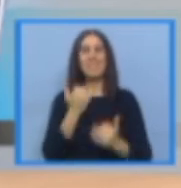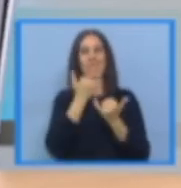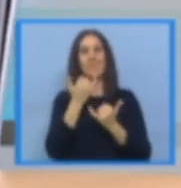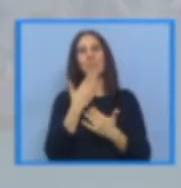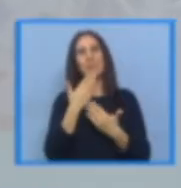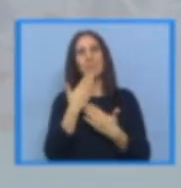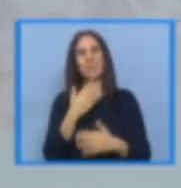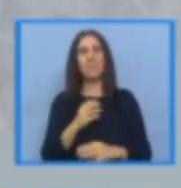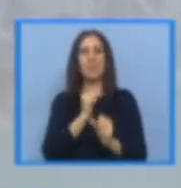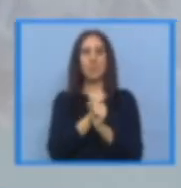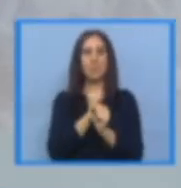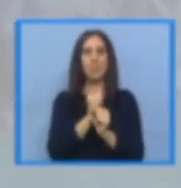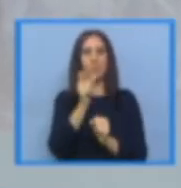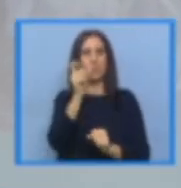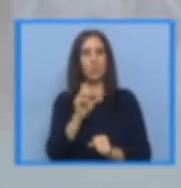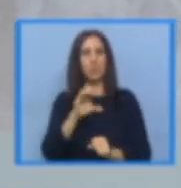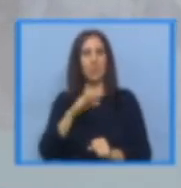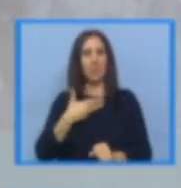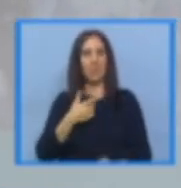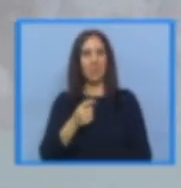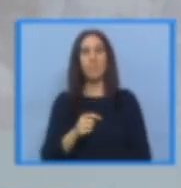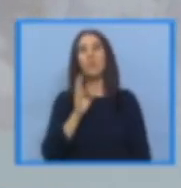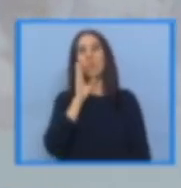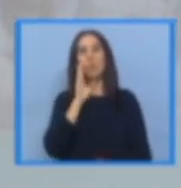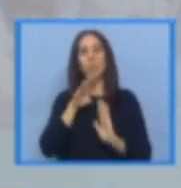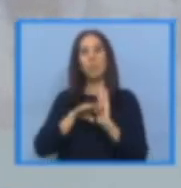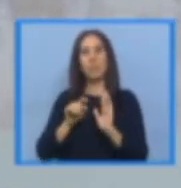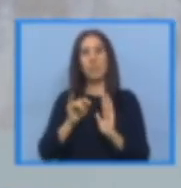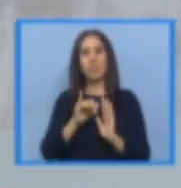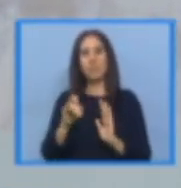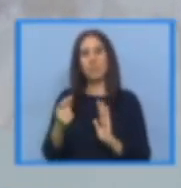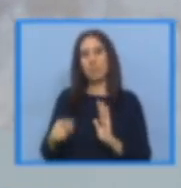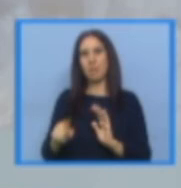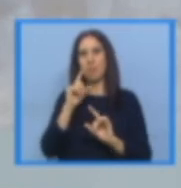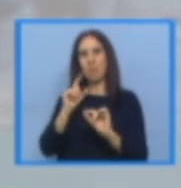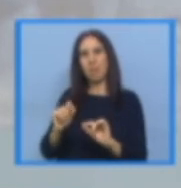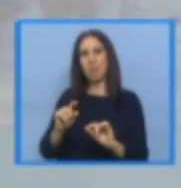para esse trabalho no Chad. Mais logo, o programa Eclésia passa também na